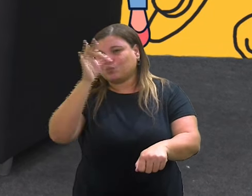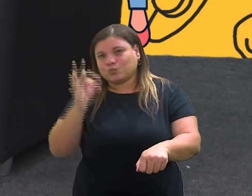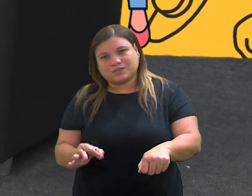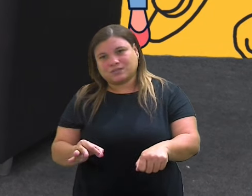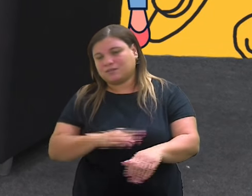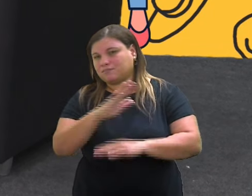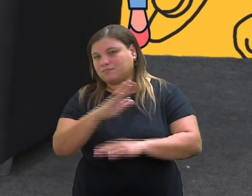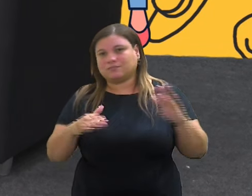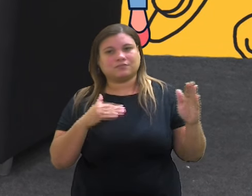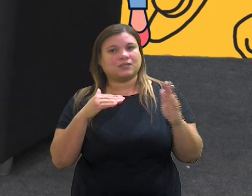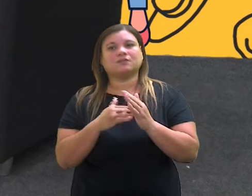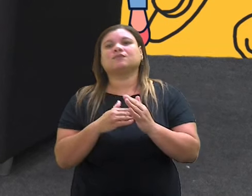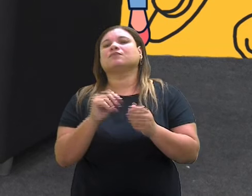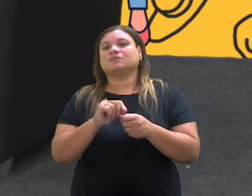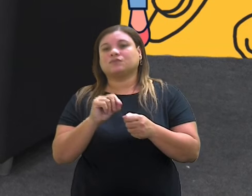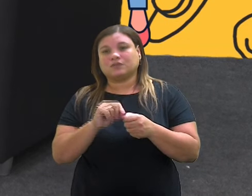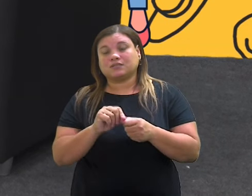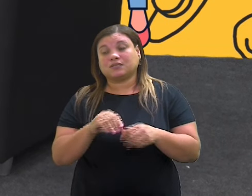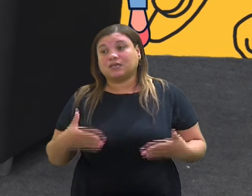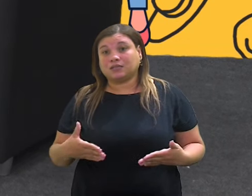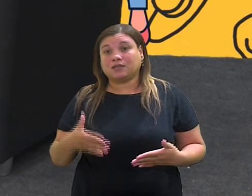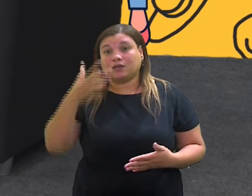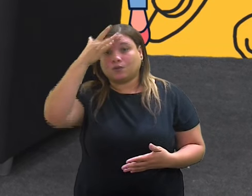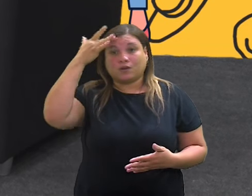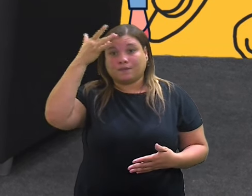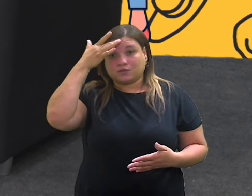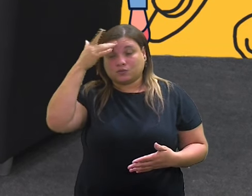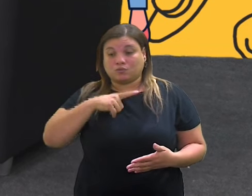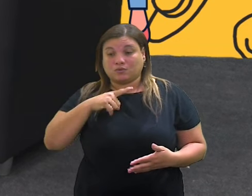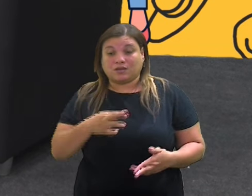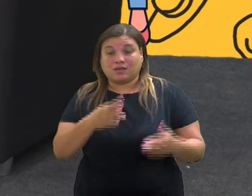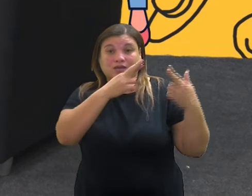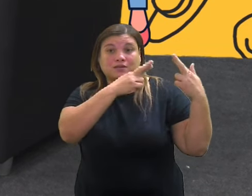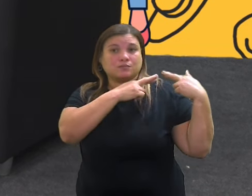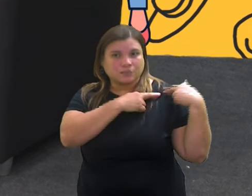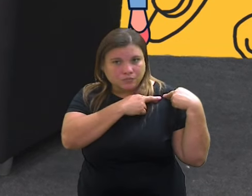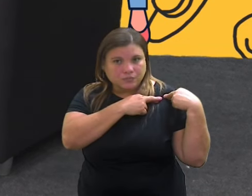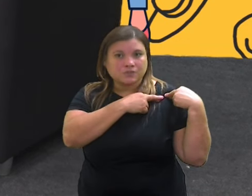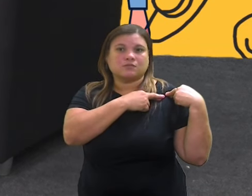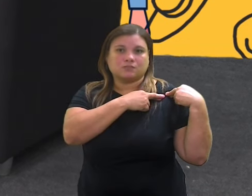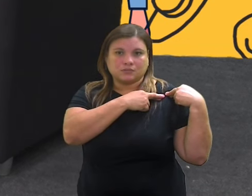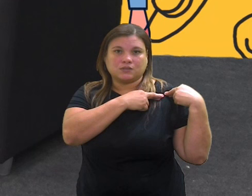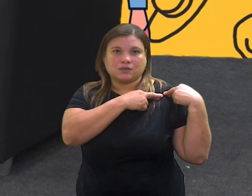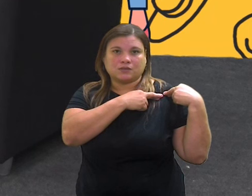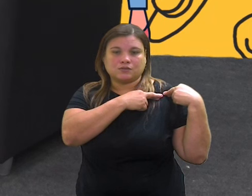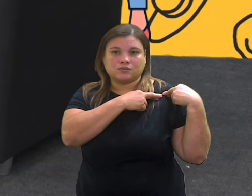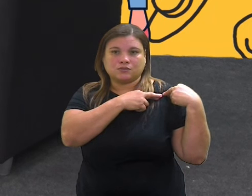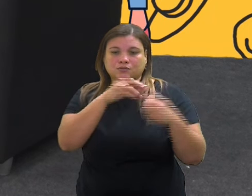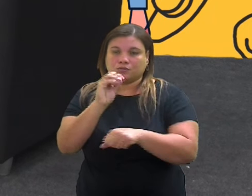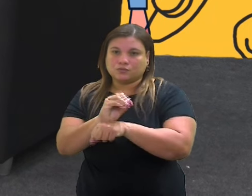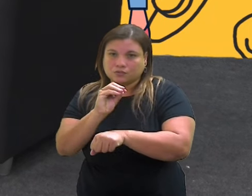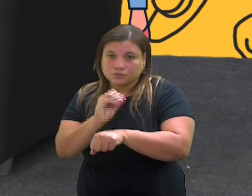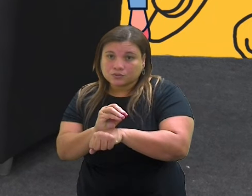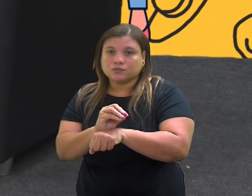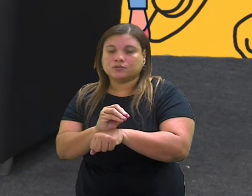ter a consciência de que adotar um animal é responsabilidade, não é só ter, comprar e ah, eu tenho lá na minha casa. Não,